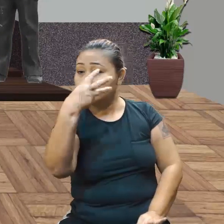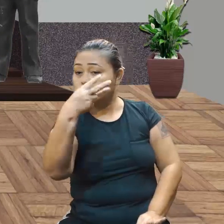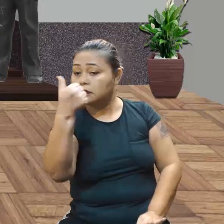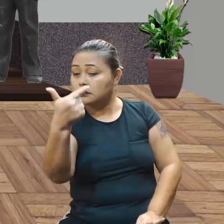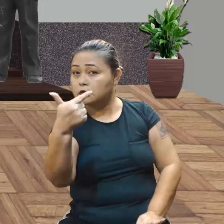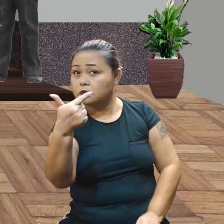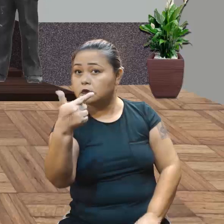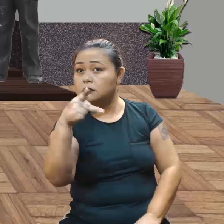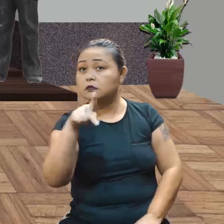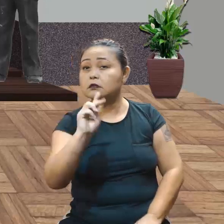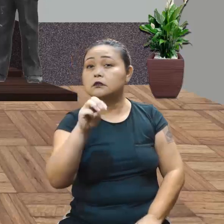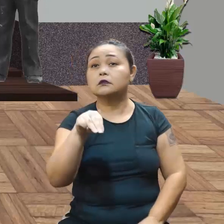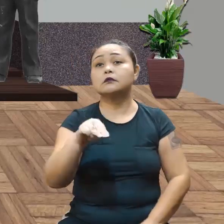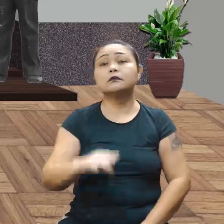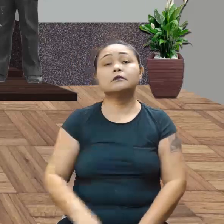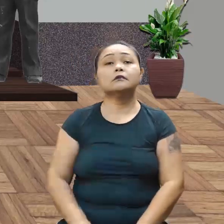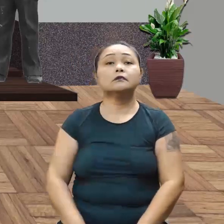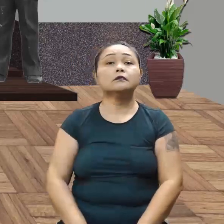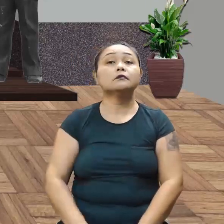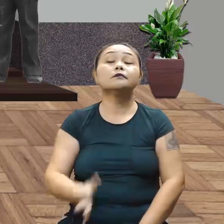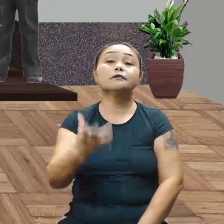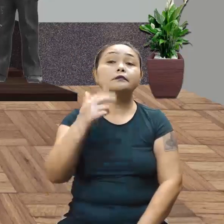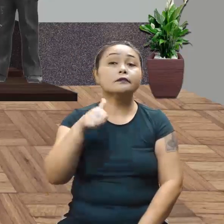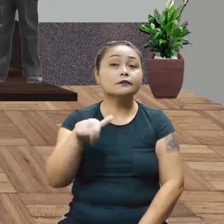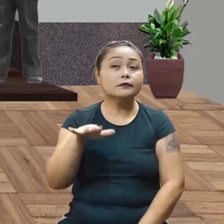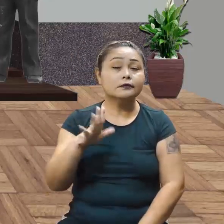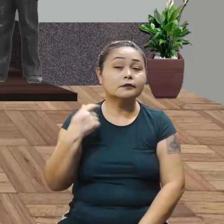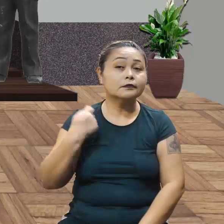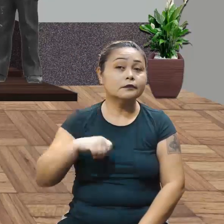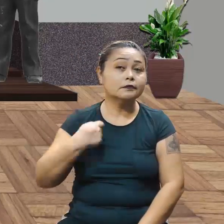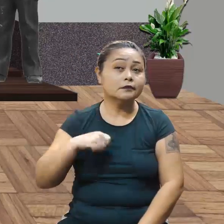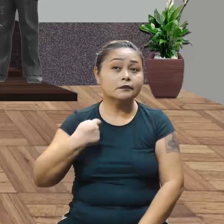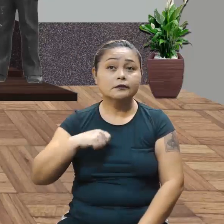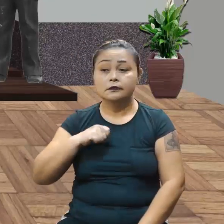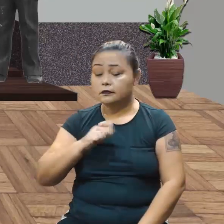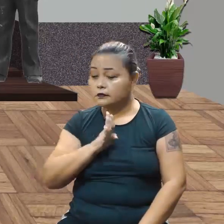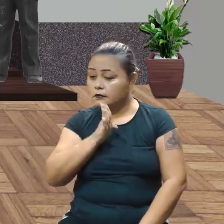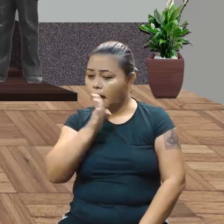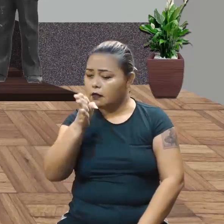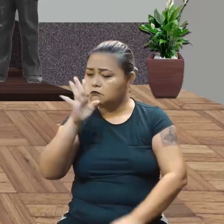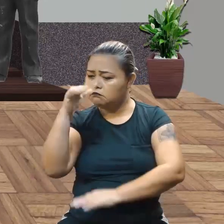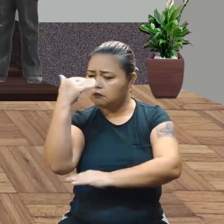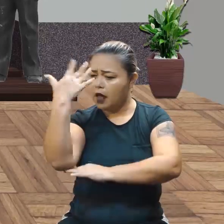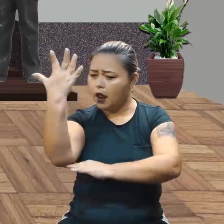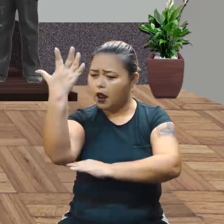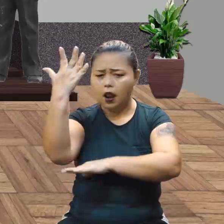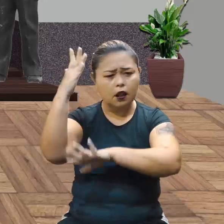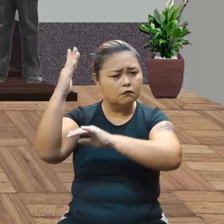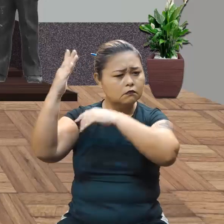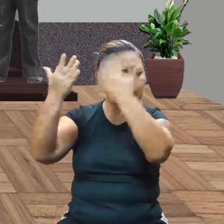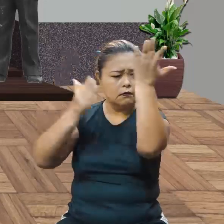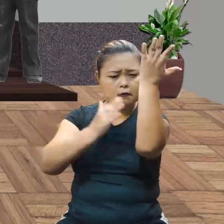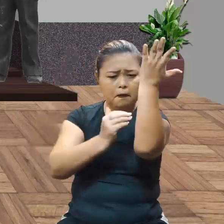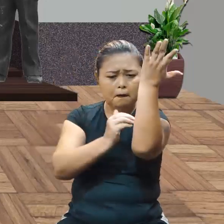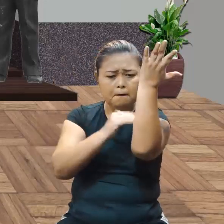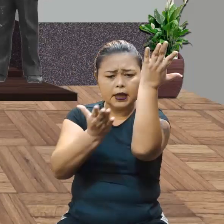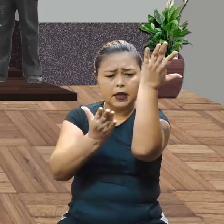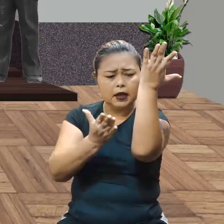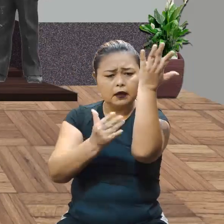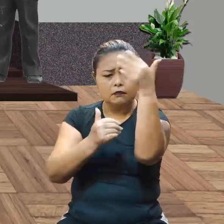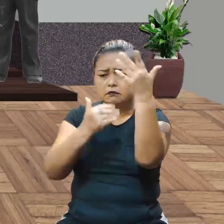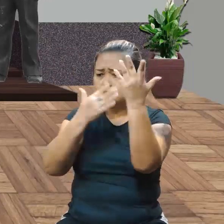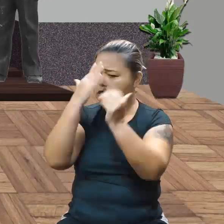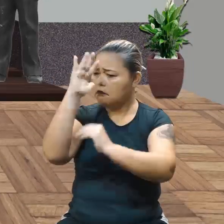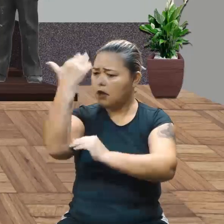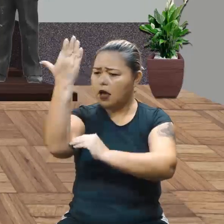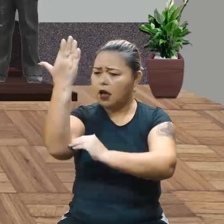2.232 quilômetros. Pessoal, precisava fazer picadas no meio da mata.